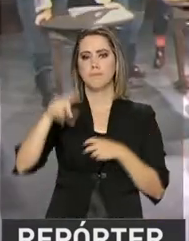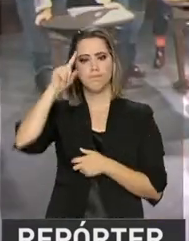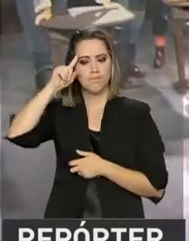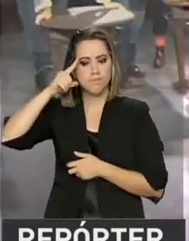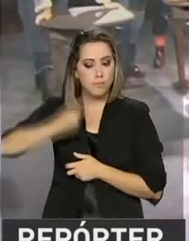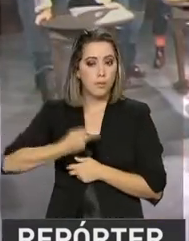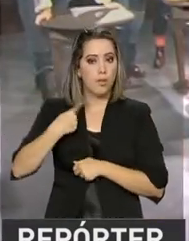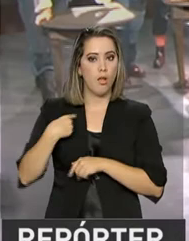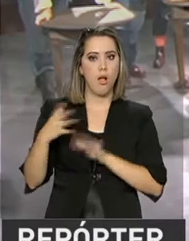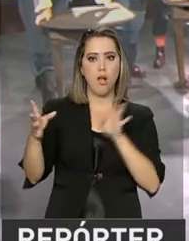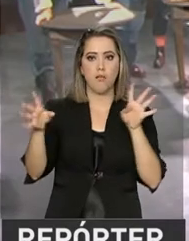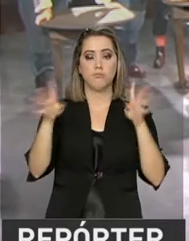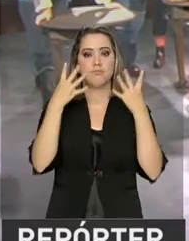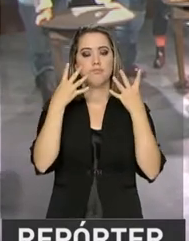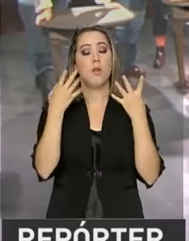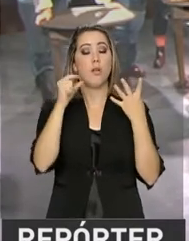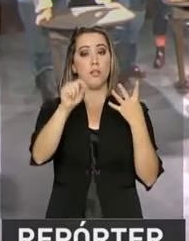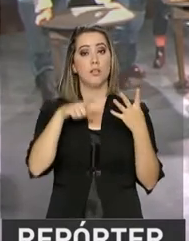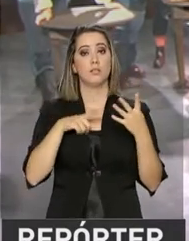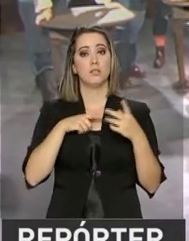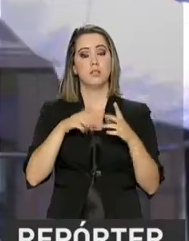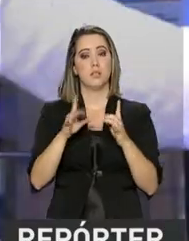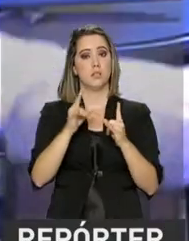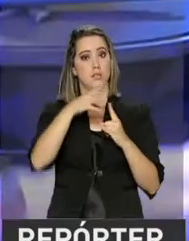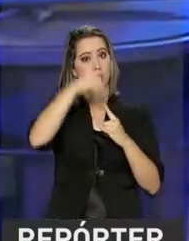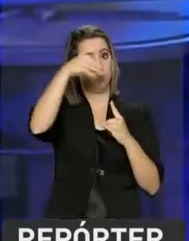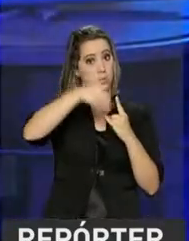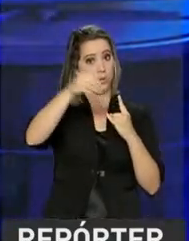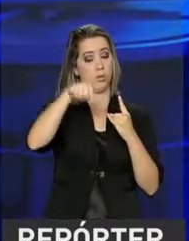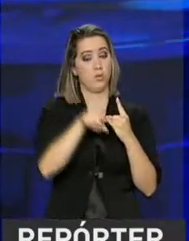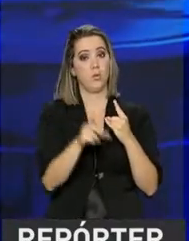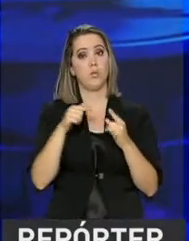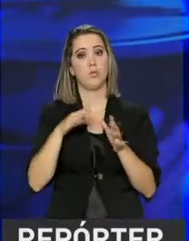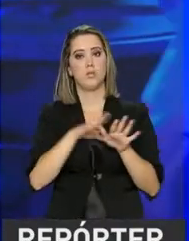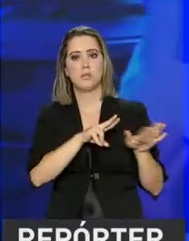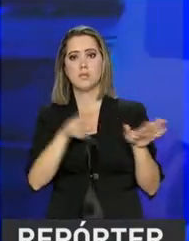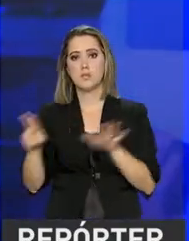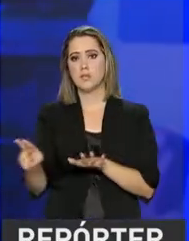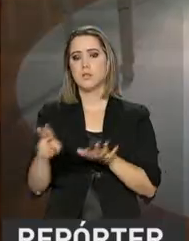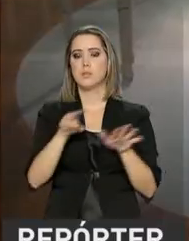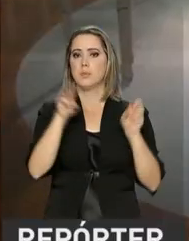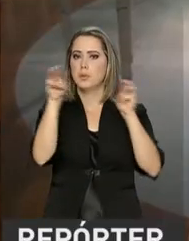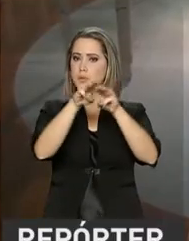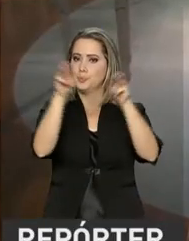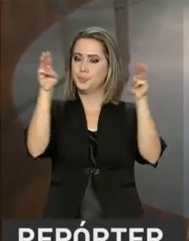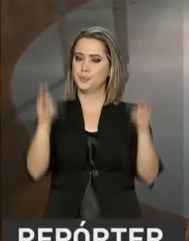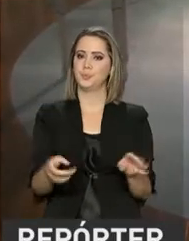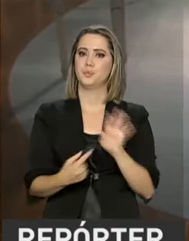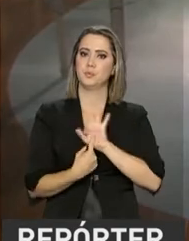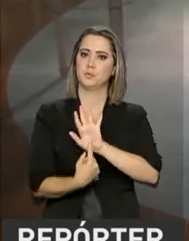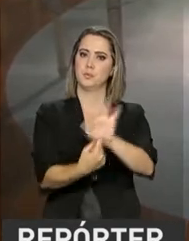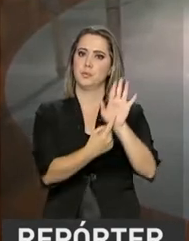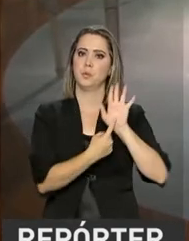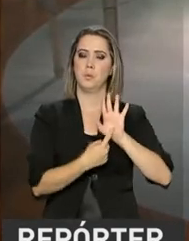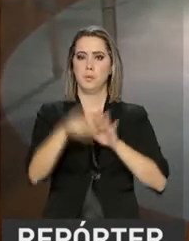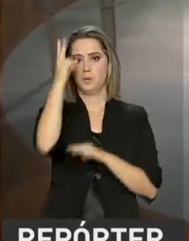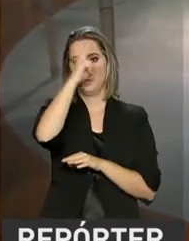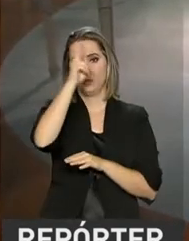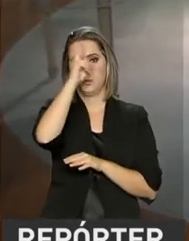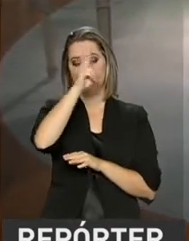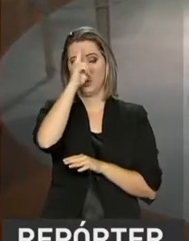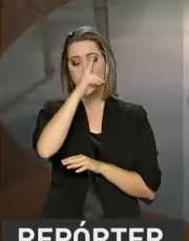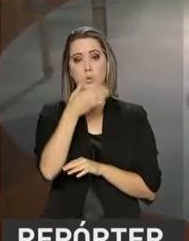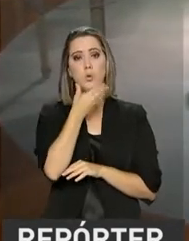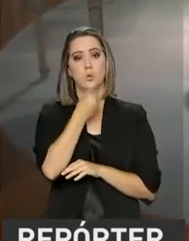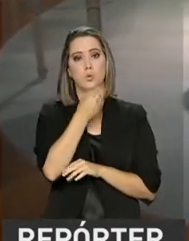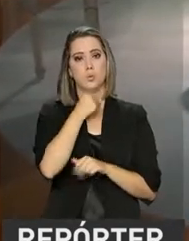faz parte da programação especial da Fiocruz, em homenagem à Semana Nacional do Museu, e revela a história do homem que revolucionou